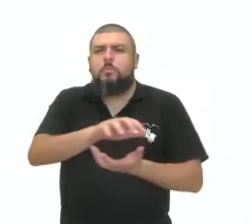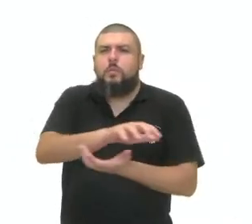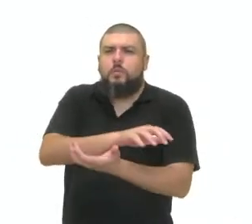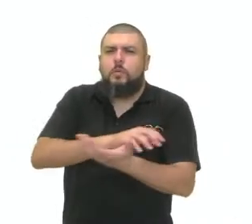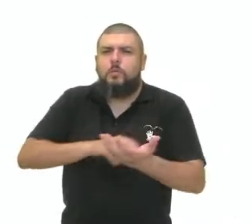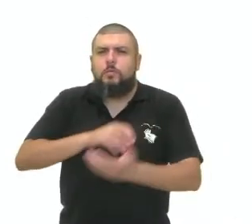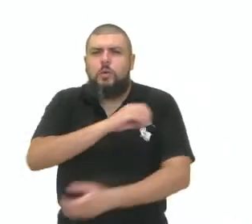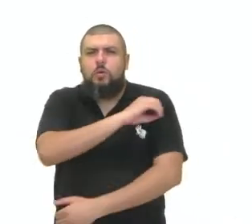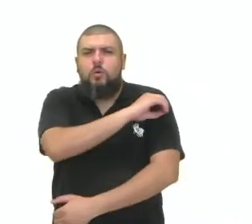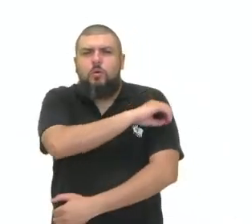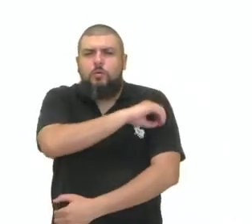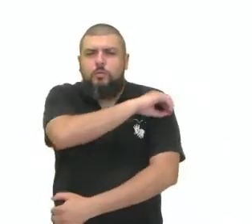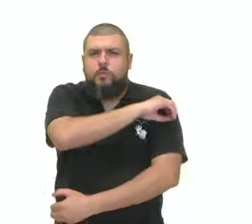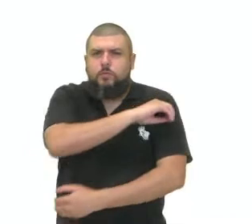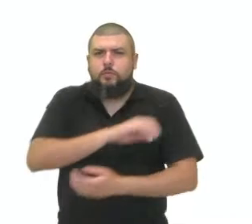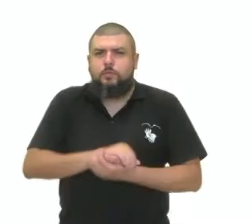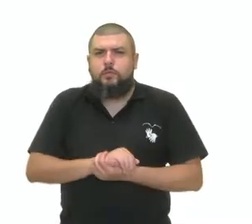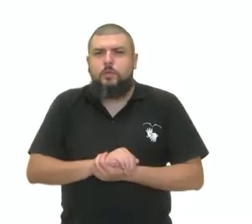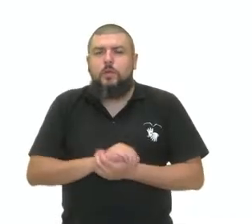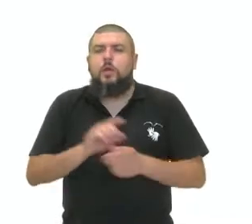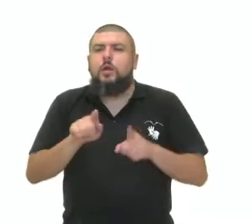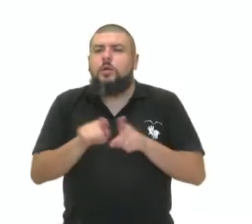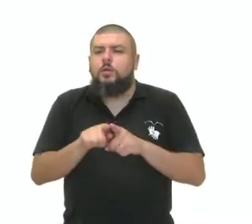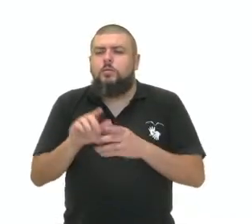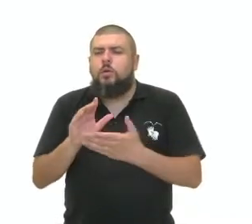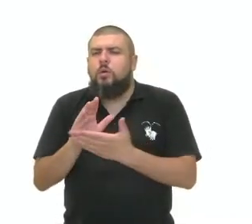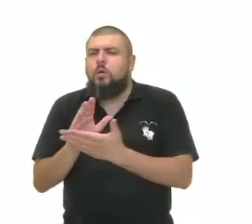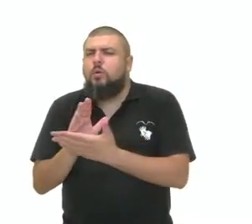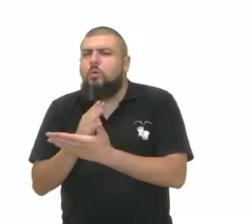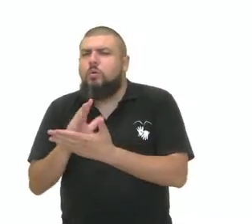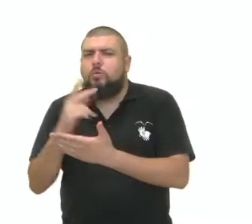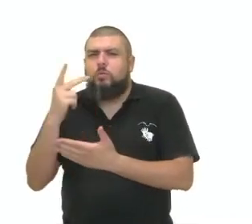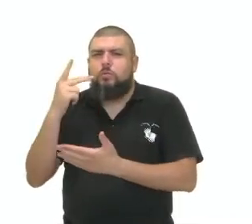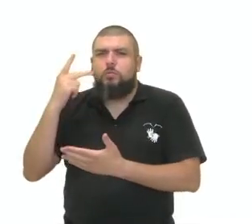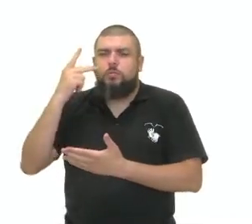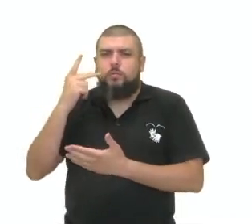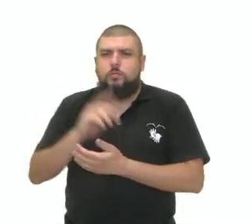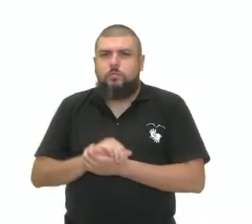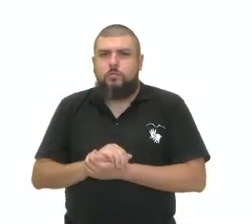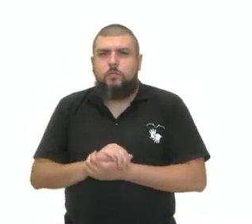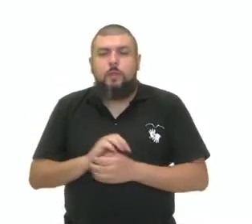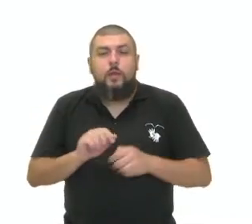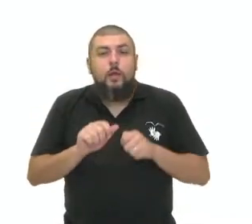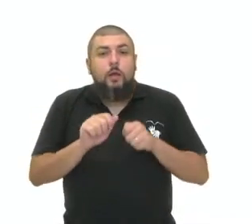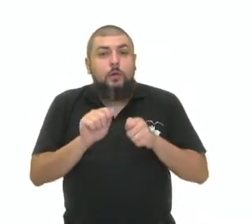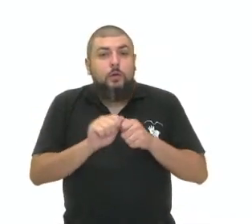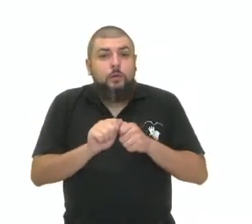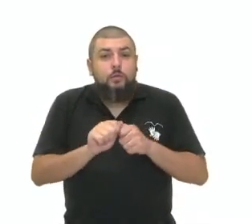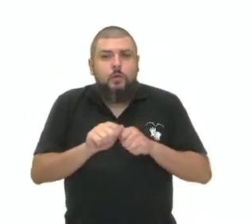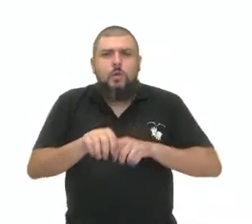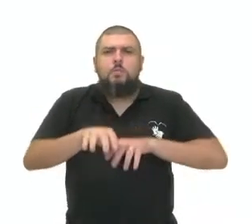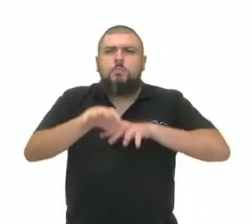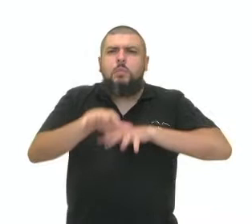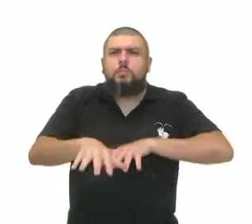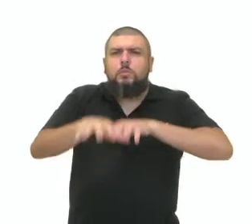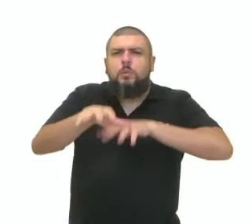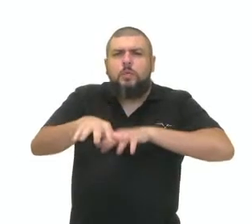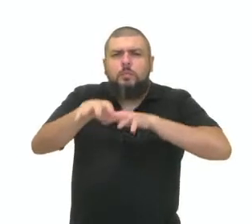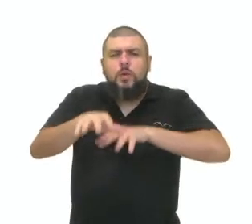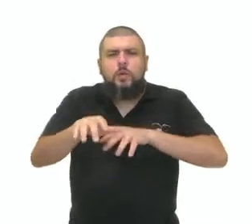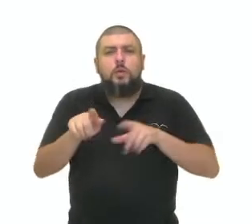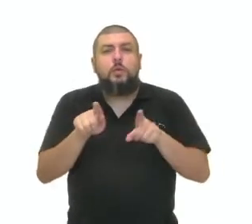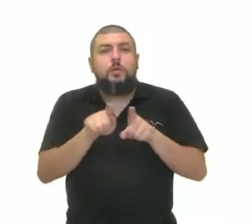e intelectuais, e uma parte dos políticos. Esses grupos se valeram de passeatas, greves e das artes, o teatro,